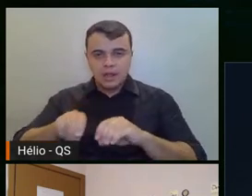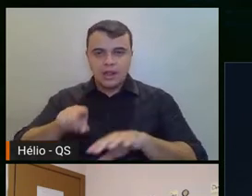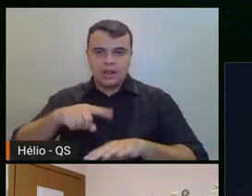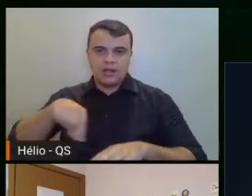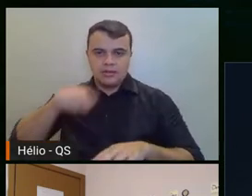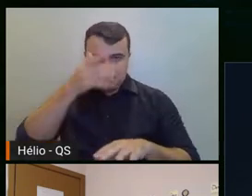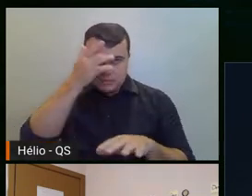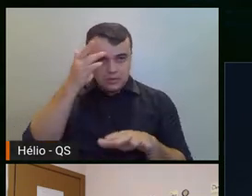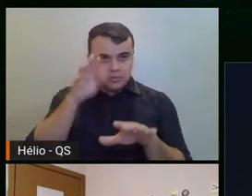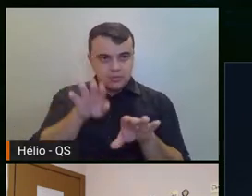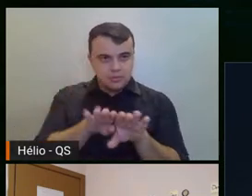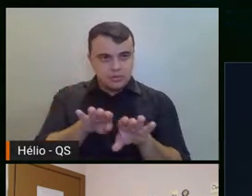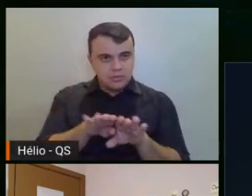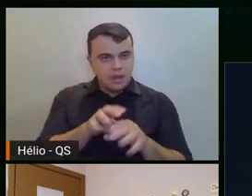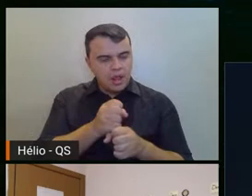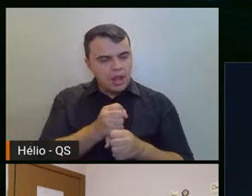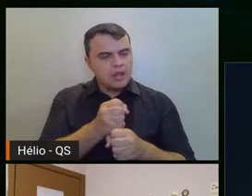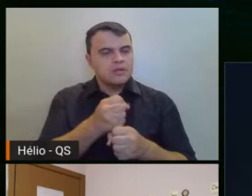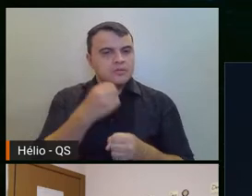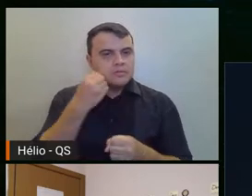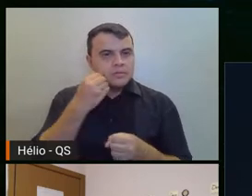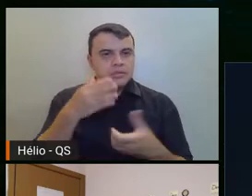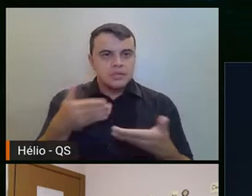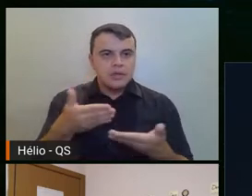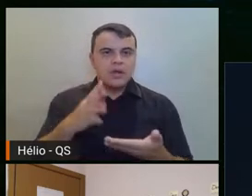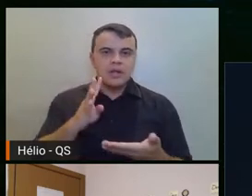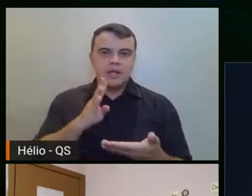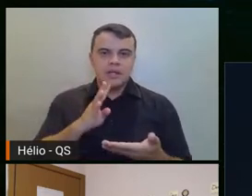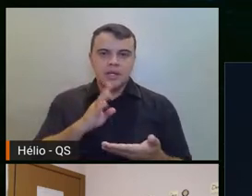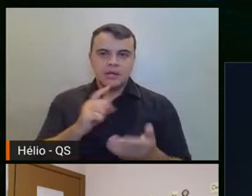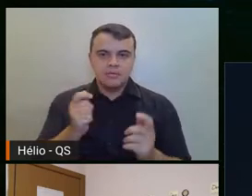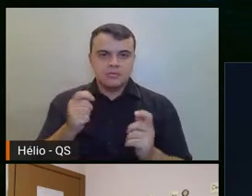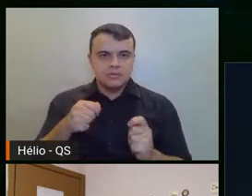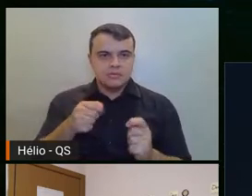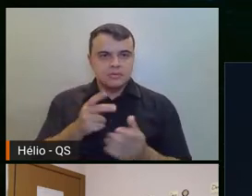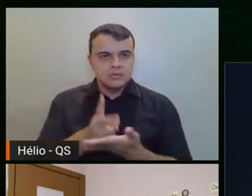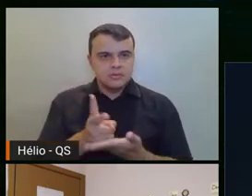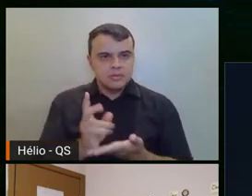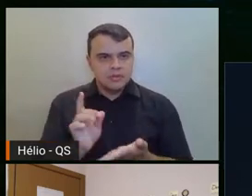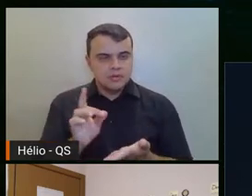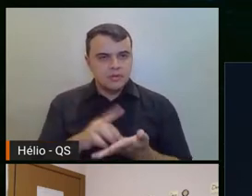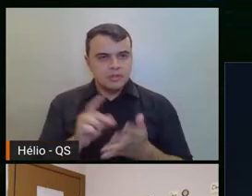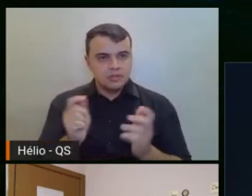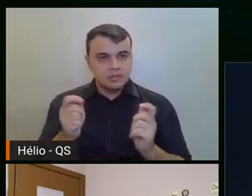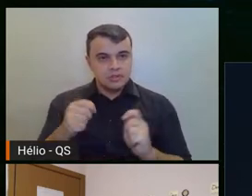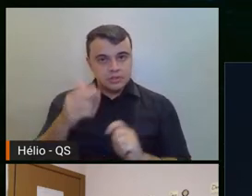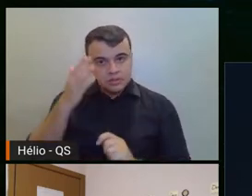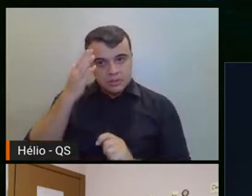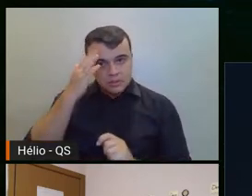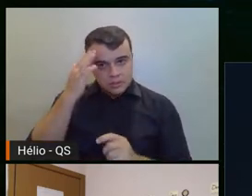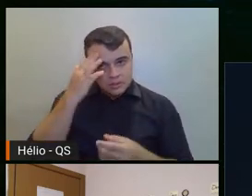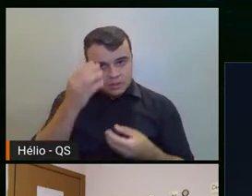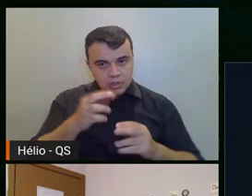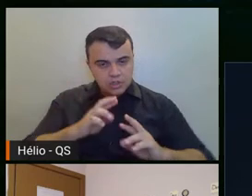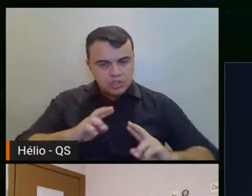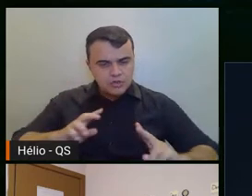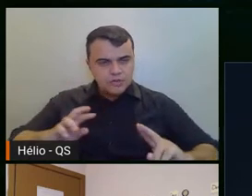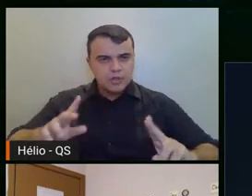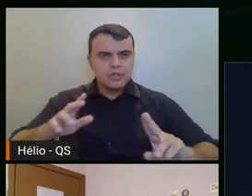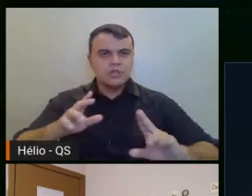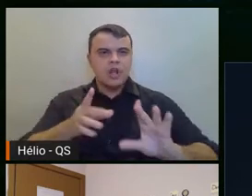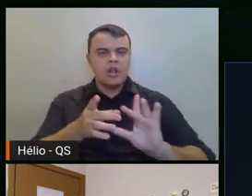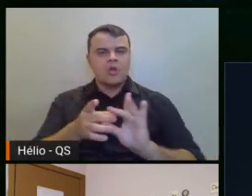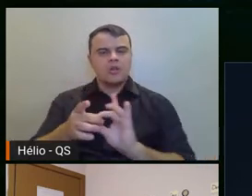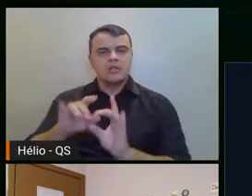aquela pessoa dentro desses seus anos de experiência então isso é muito legal né você realmente poder entender que em diferentes contextos você pode